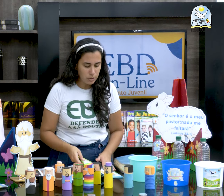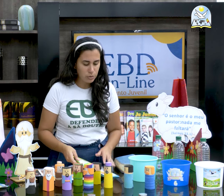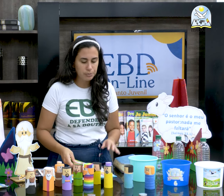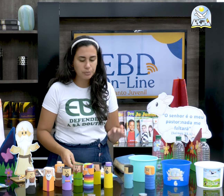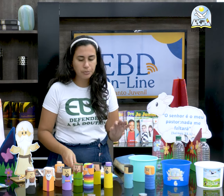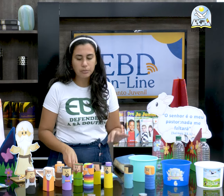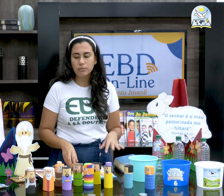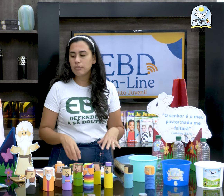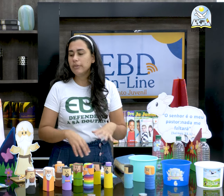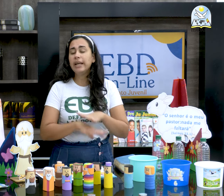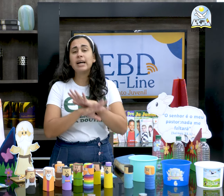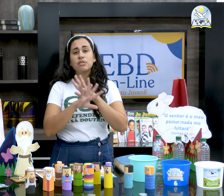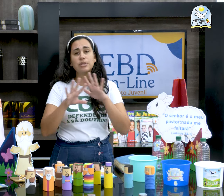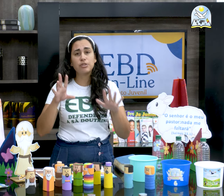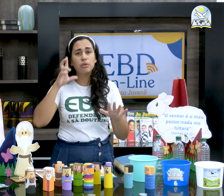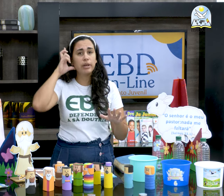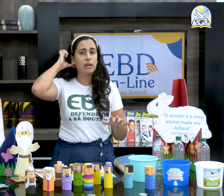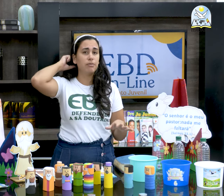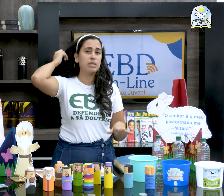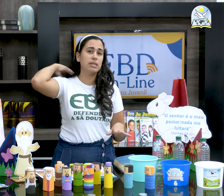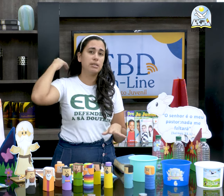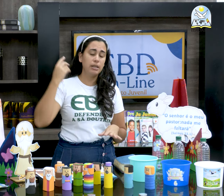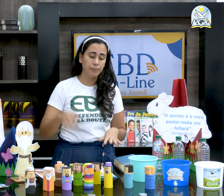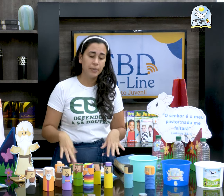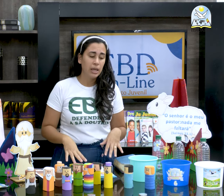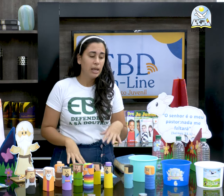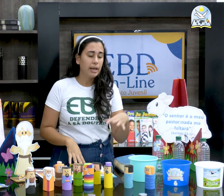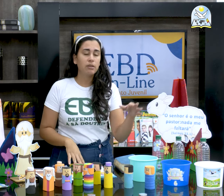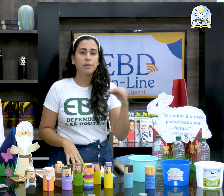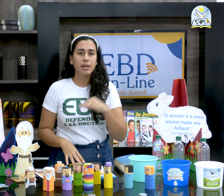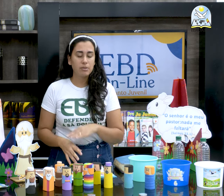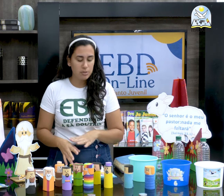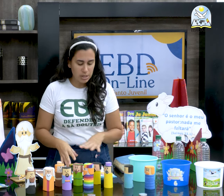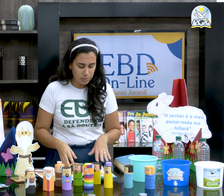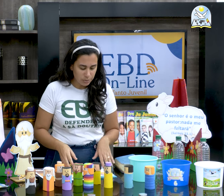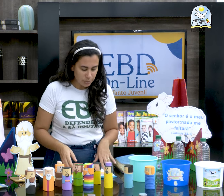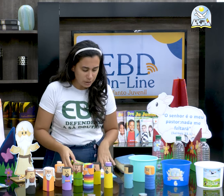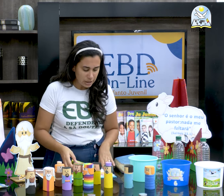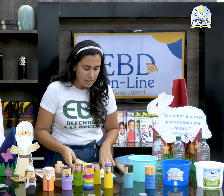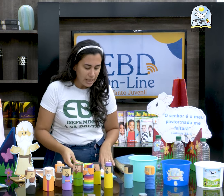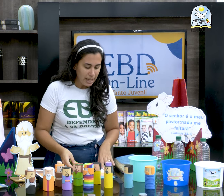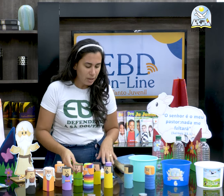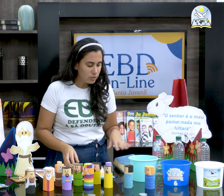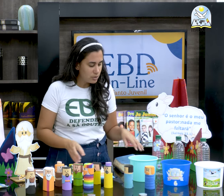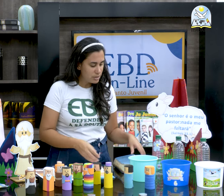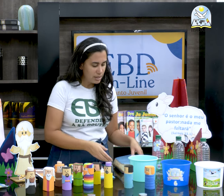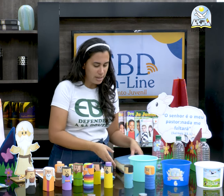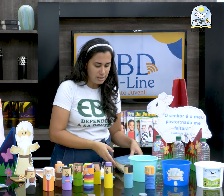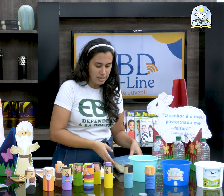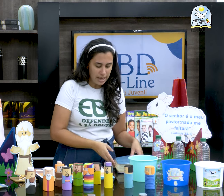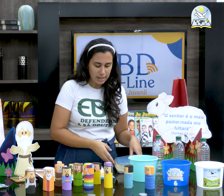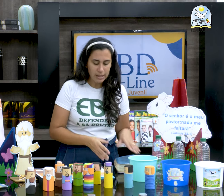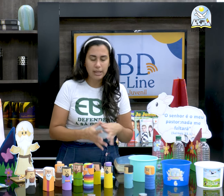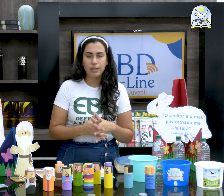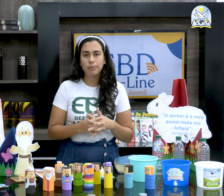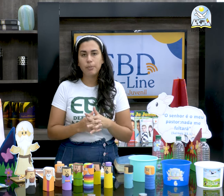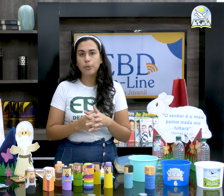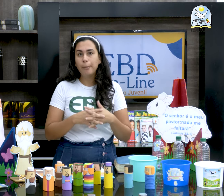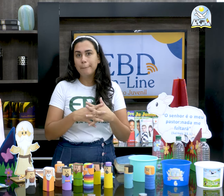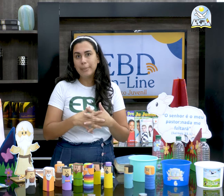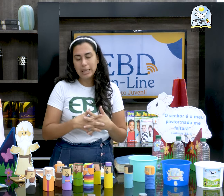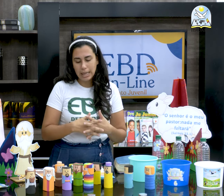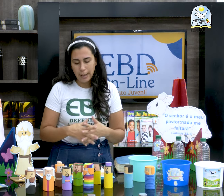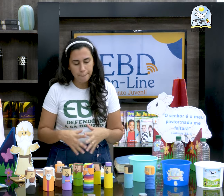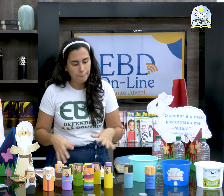para vocês. E caso vocês não queiram fazer assim, querendo trabalhar com seus alunos, eu trouxe essa ideia aqui